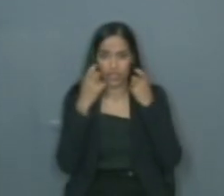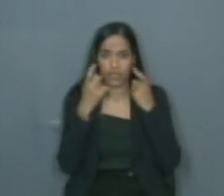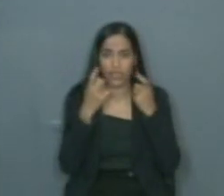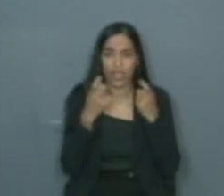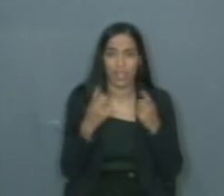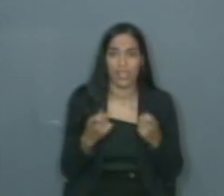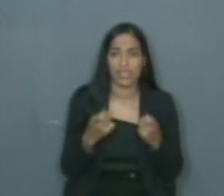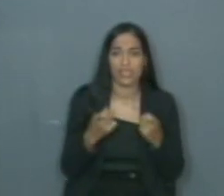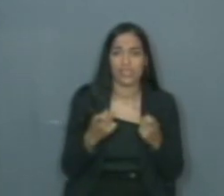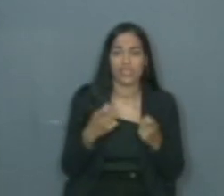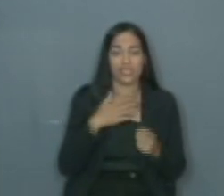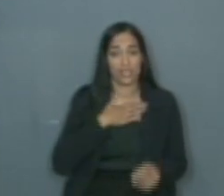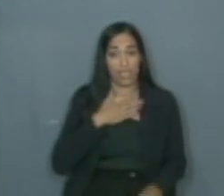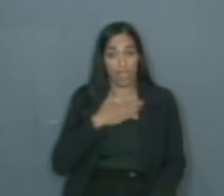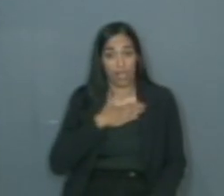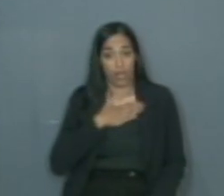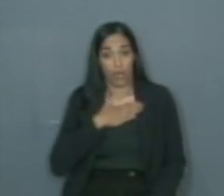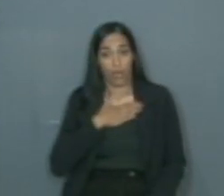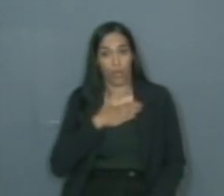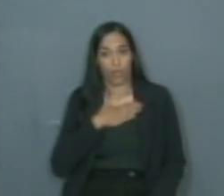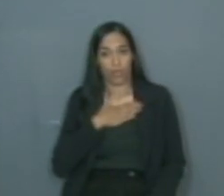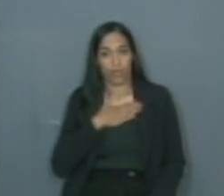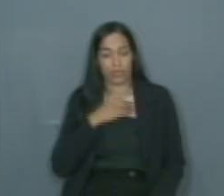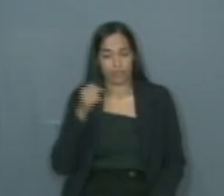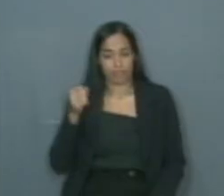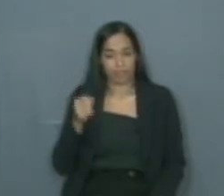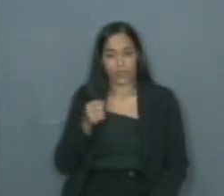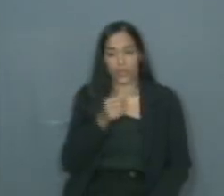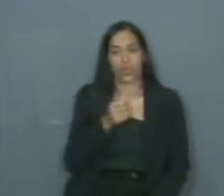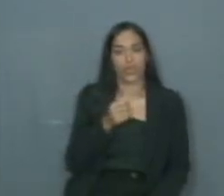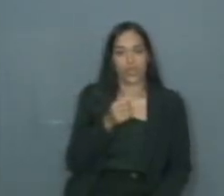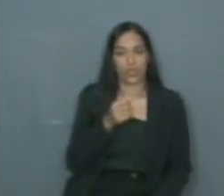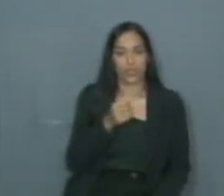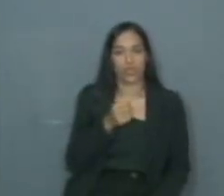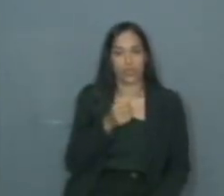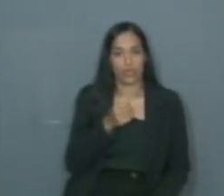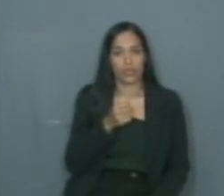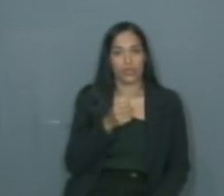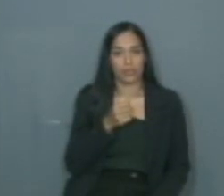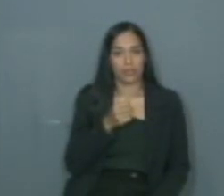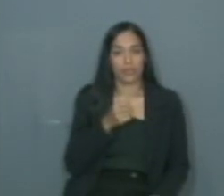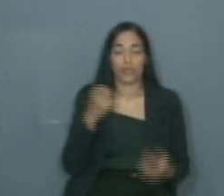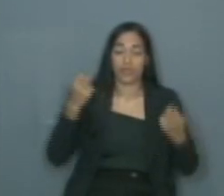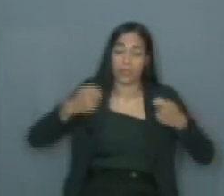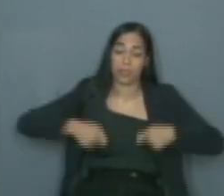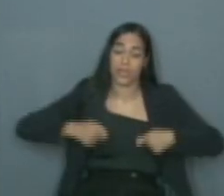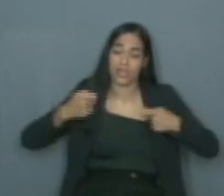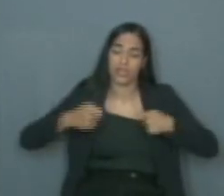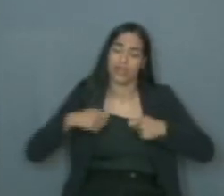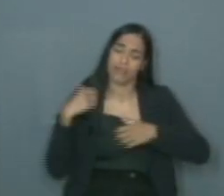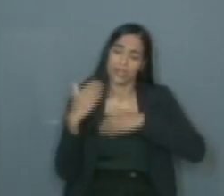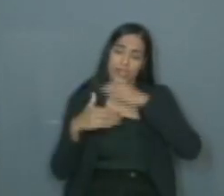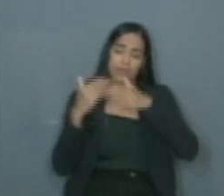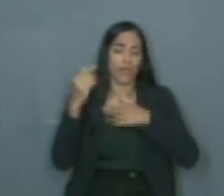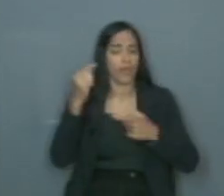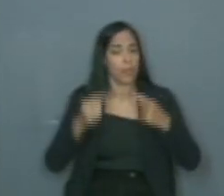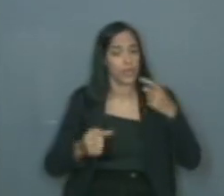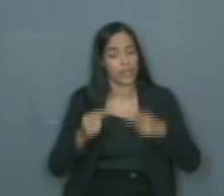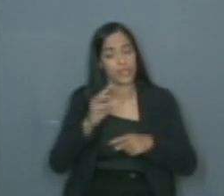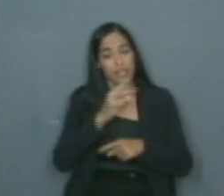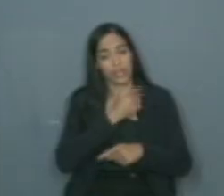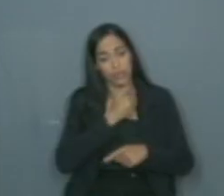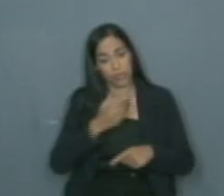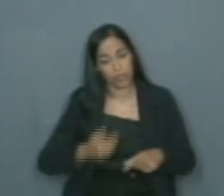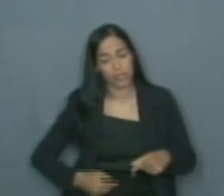e dizer que eu me coloco em coro à senhora para dizer que a gente precisa desenvolver políticas públicas para